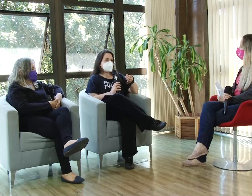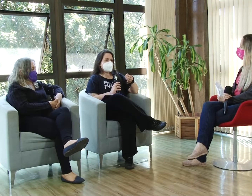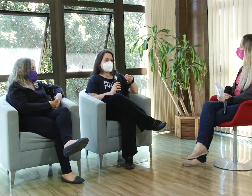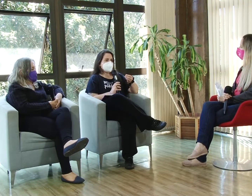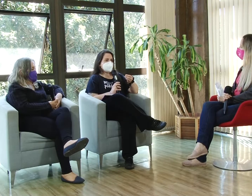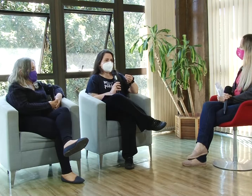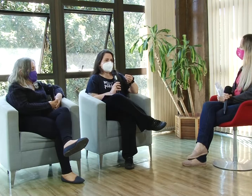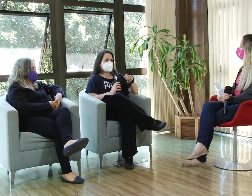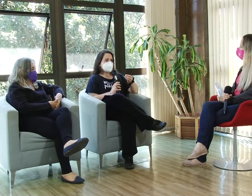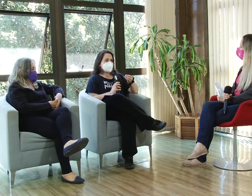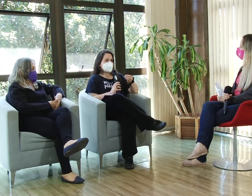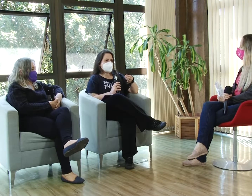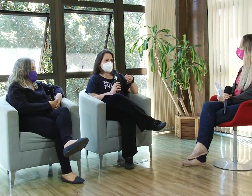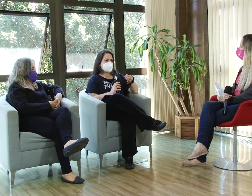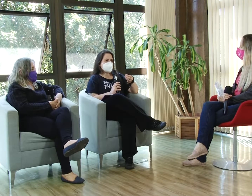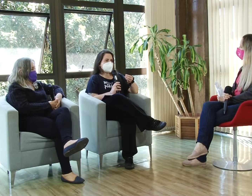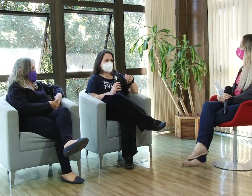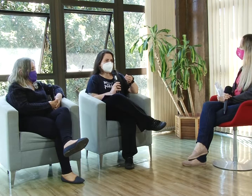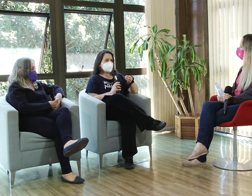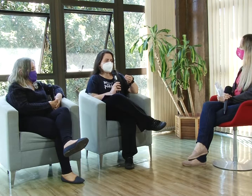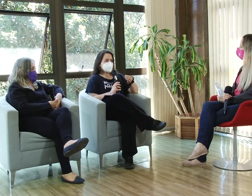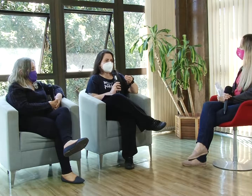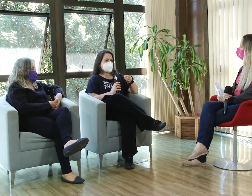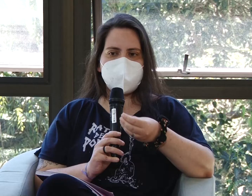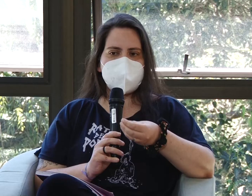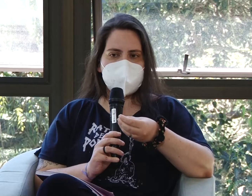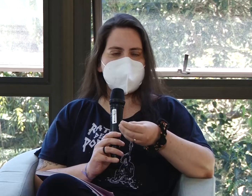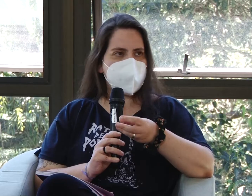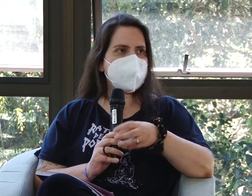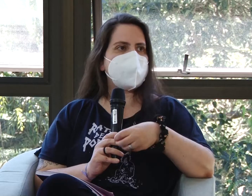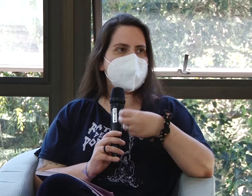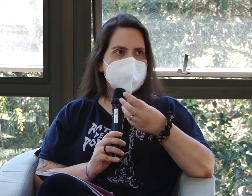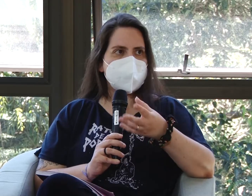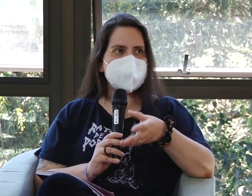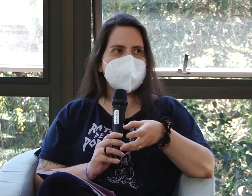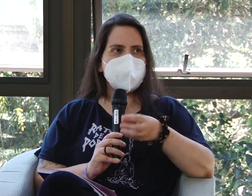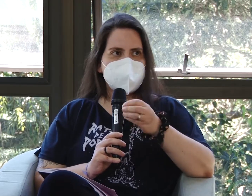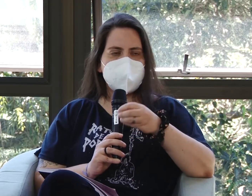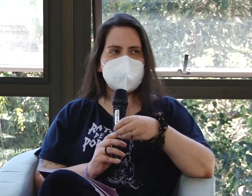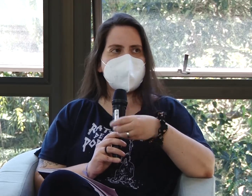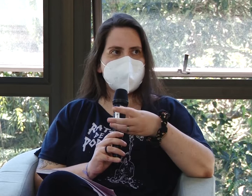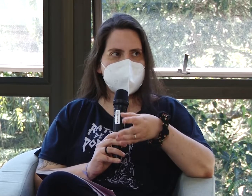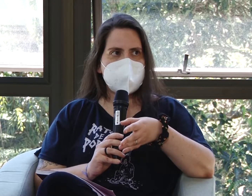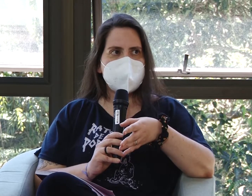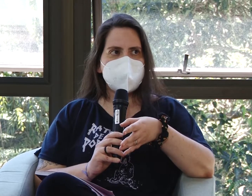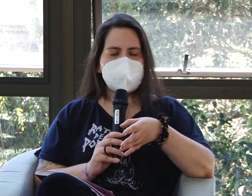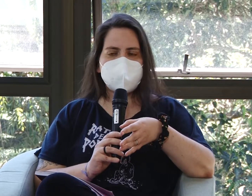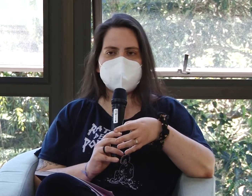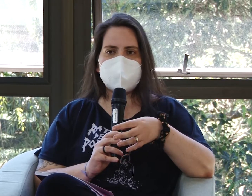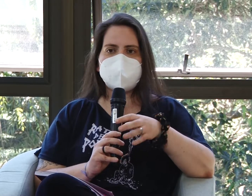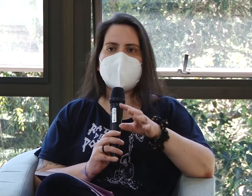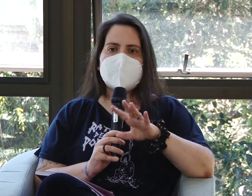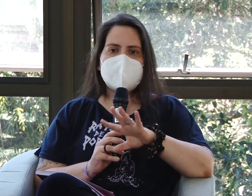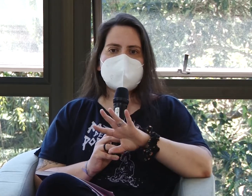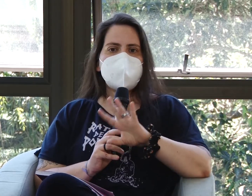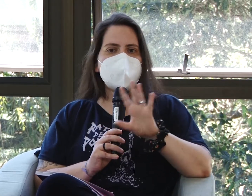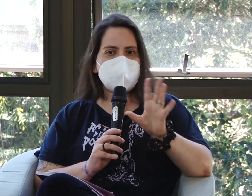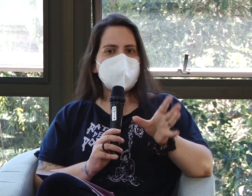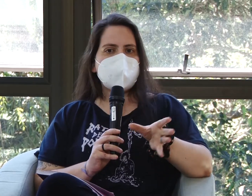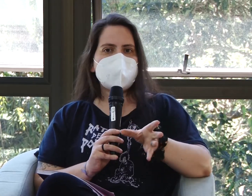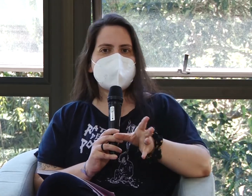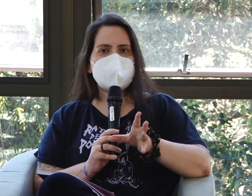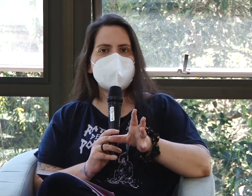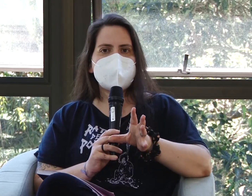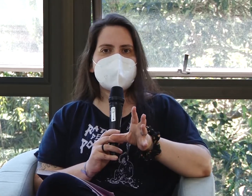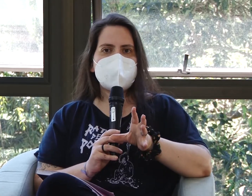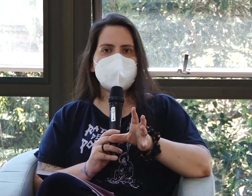A maioria assim, das nossas embalagens elas são feitas com papéis de fácil degradação, mesmo, né? O papel craft, por exemplo. Então, isso é